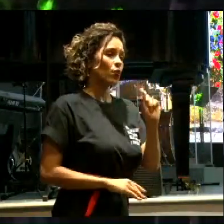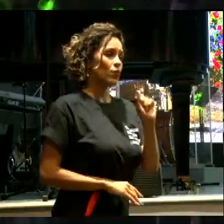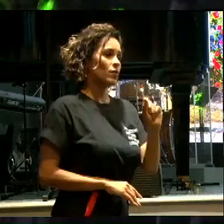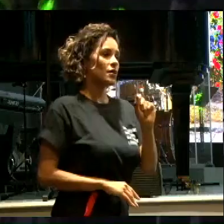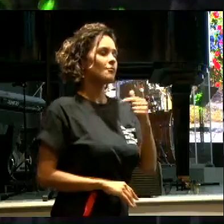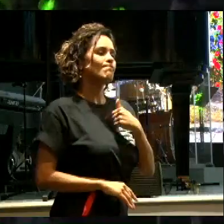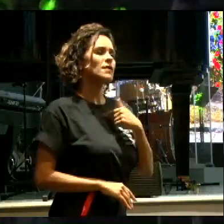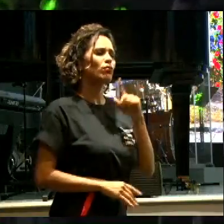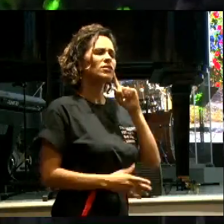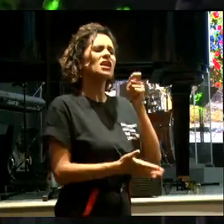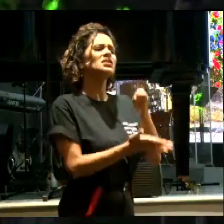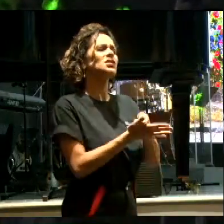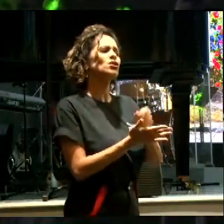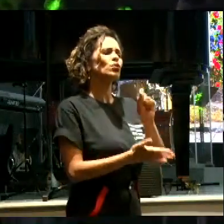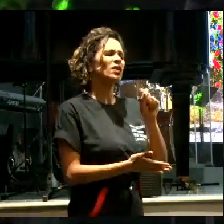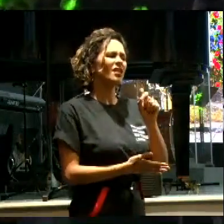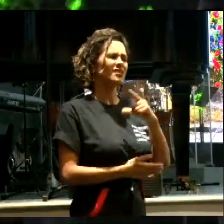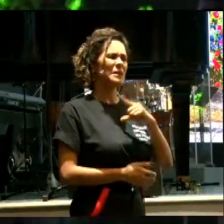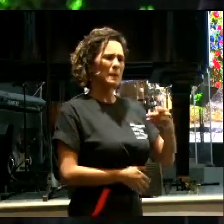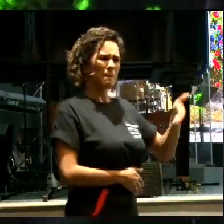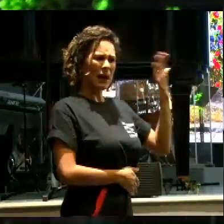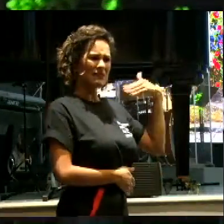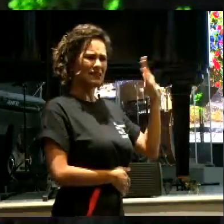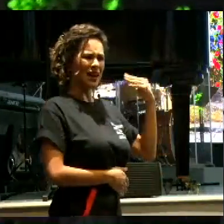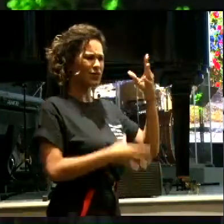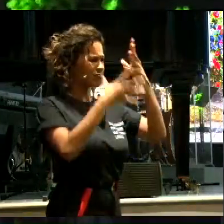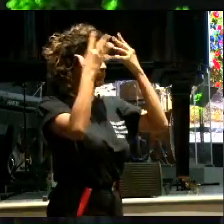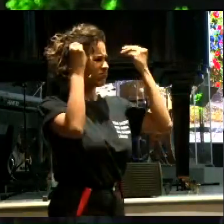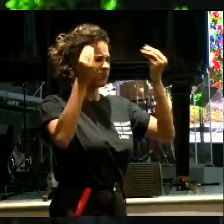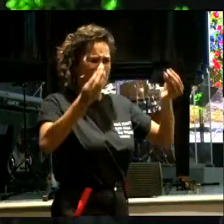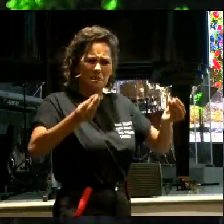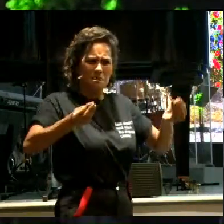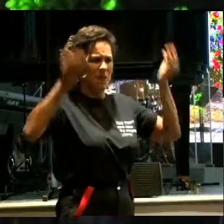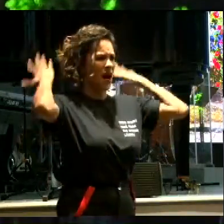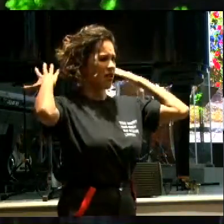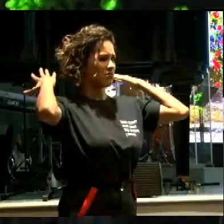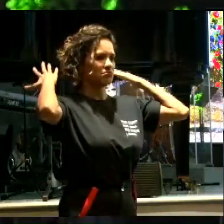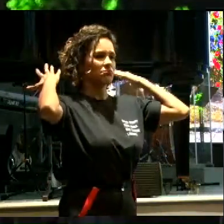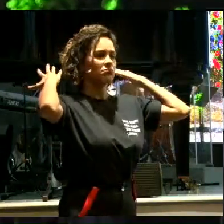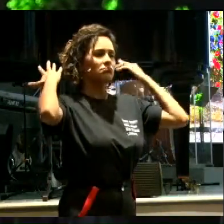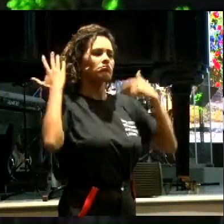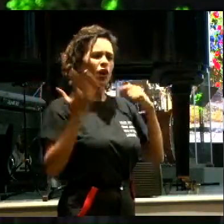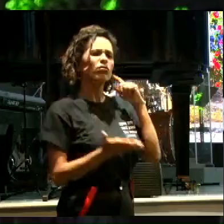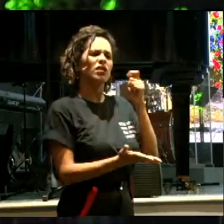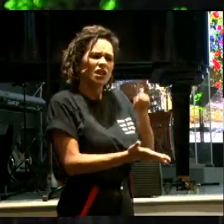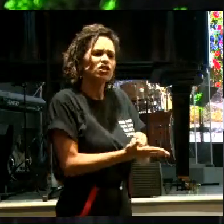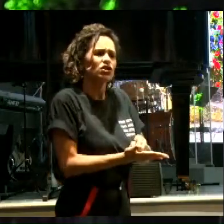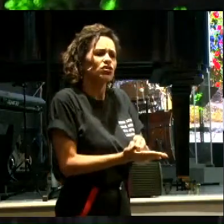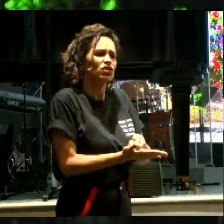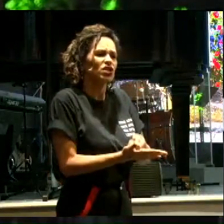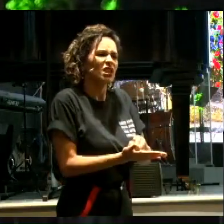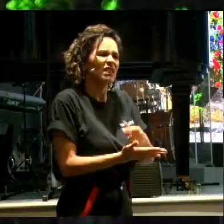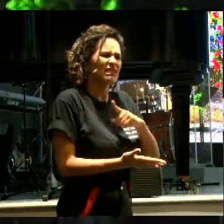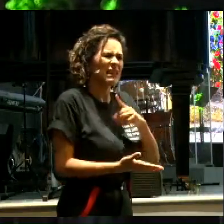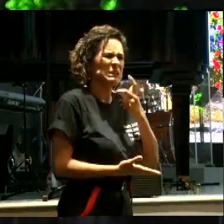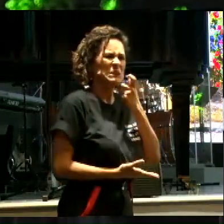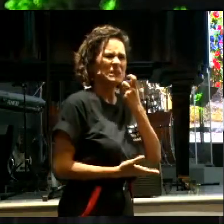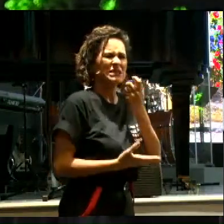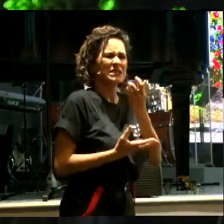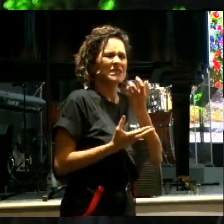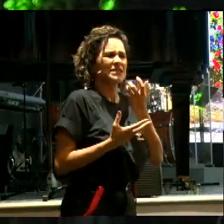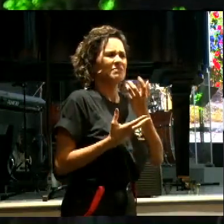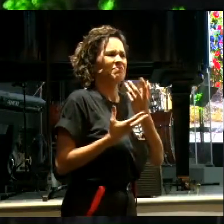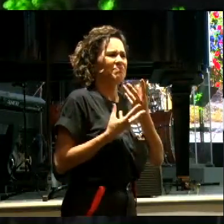decidi deixar o passado para trás. Eu decidi que as amarguras, os limões da vida não iam me